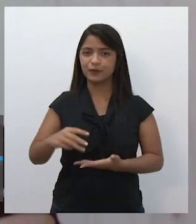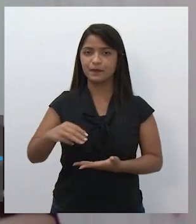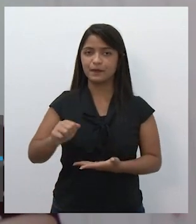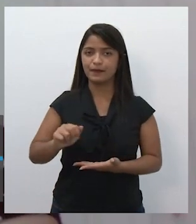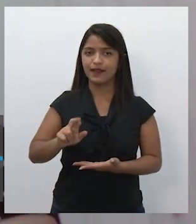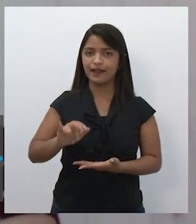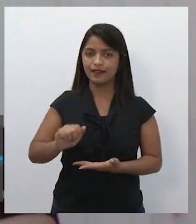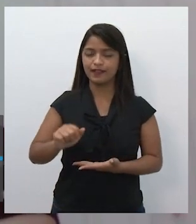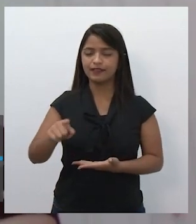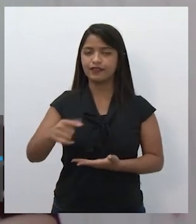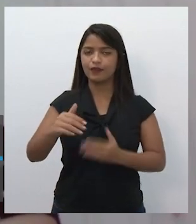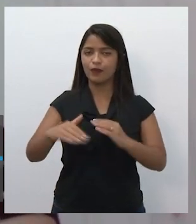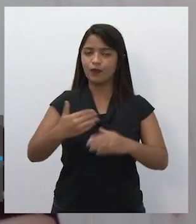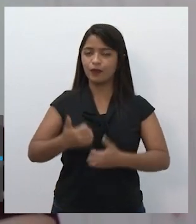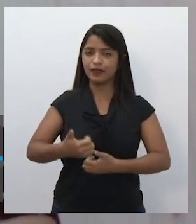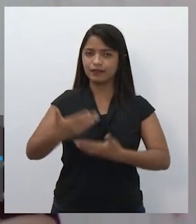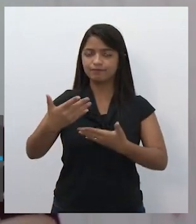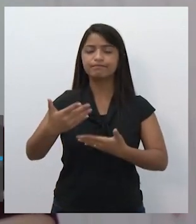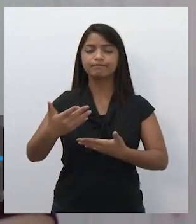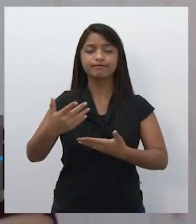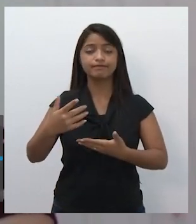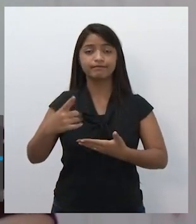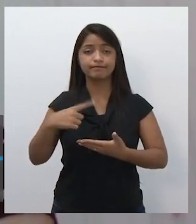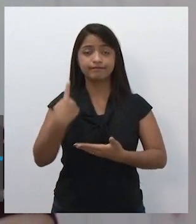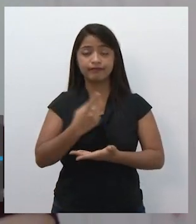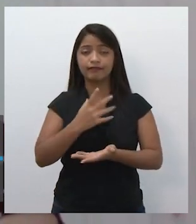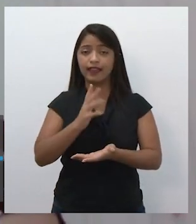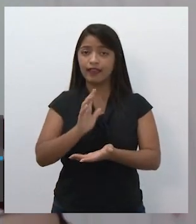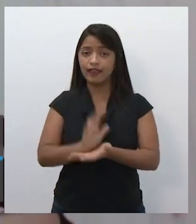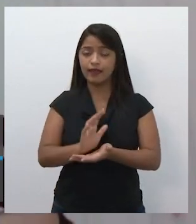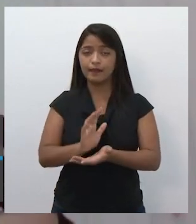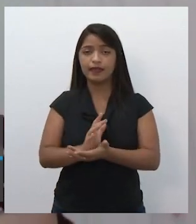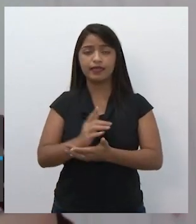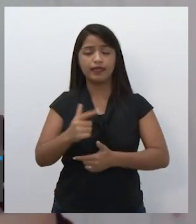comentário, porque foi um trabalho muito árduo de uma equipe